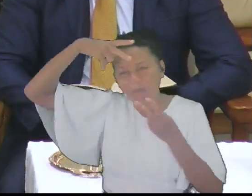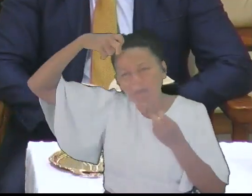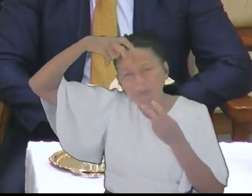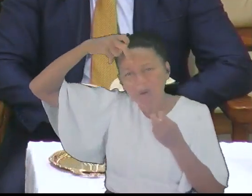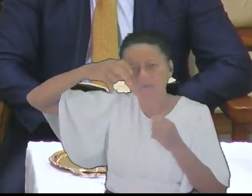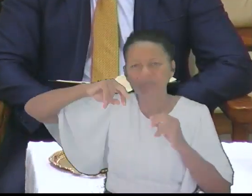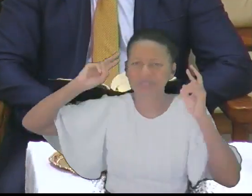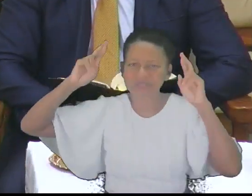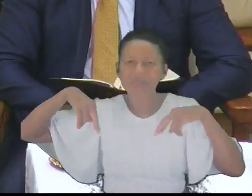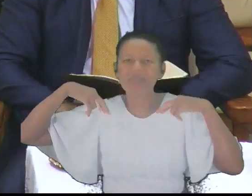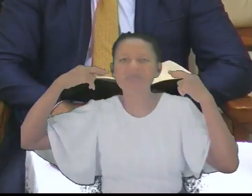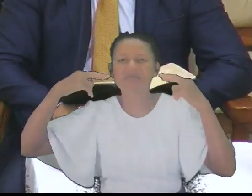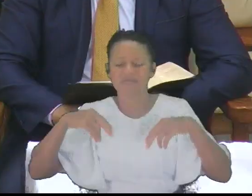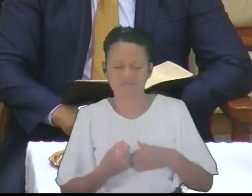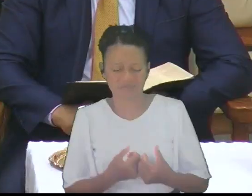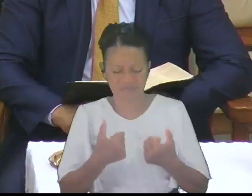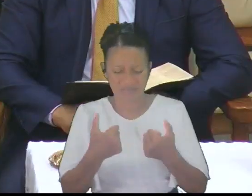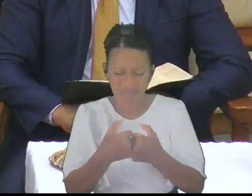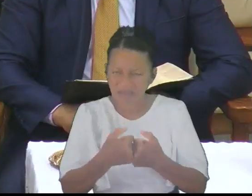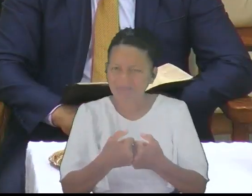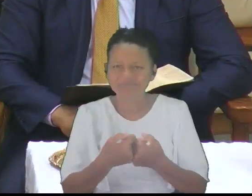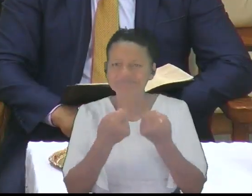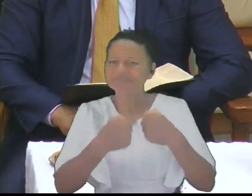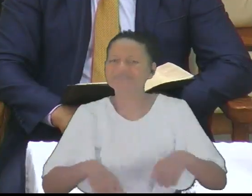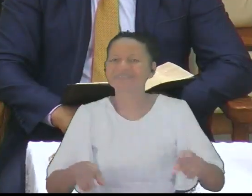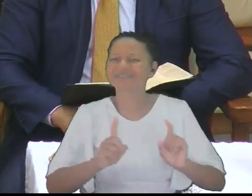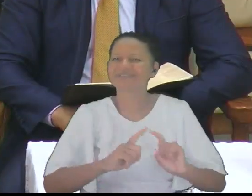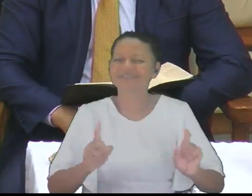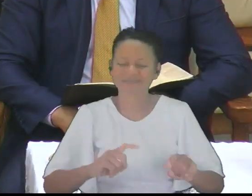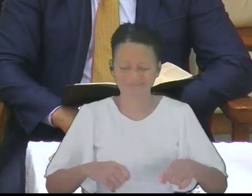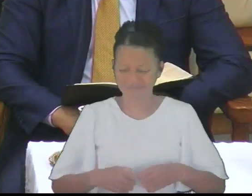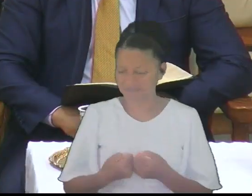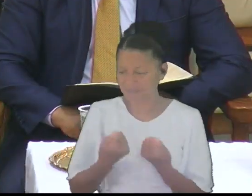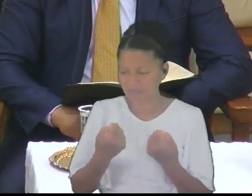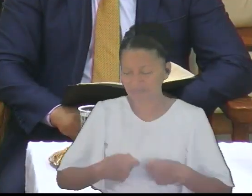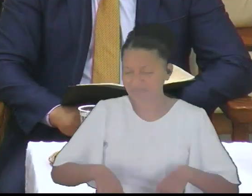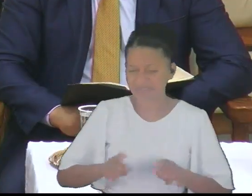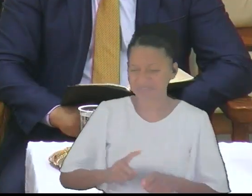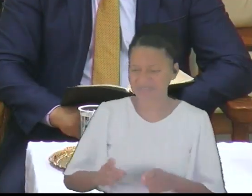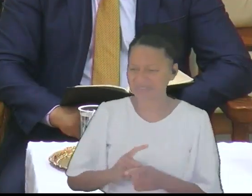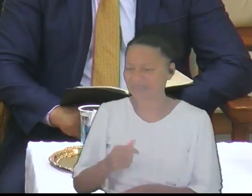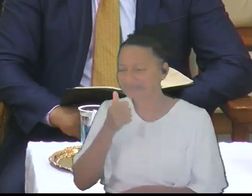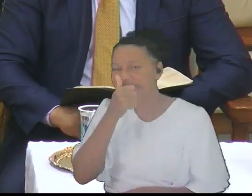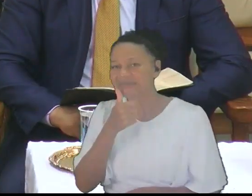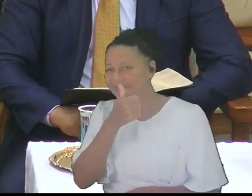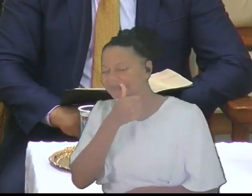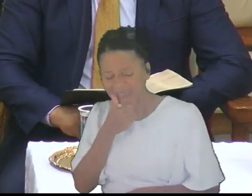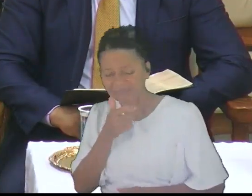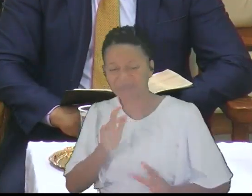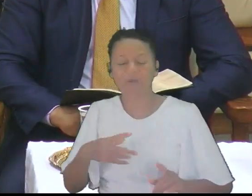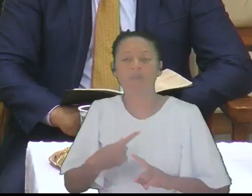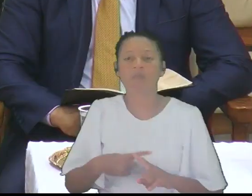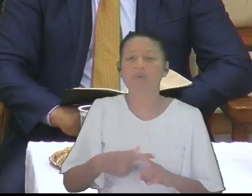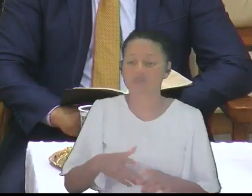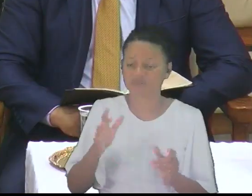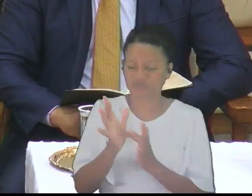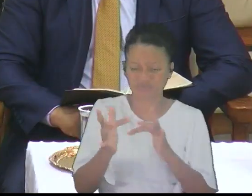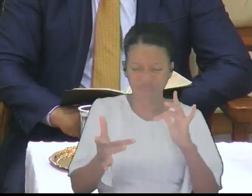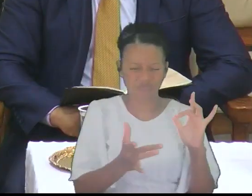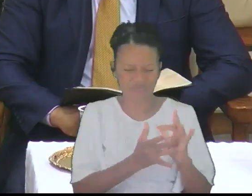não precisamos mais de arca da aliança, não precisamos mais de propiciatório, porque na cruz